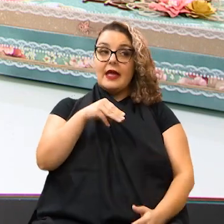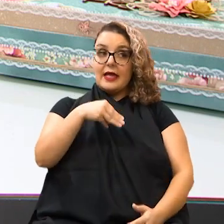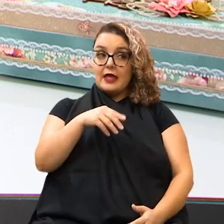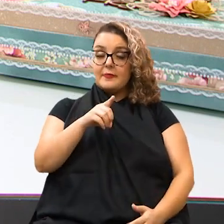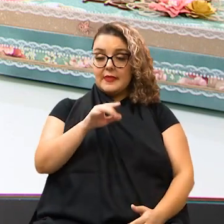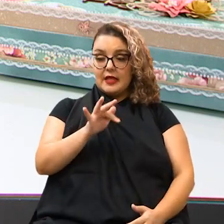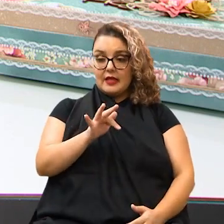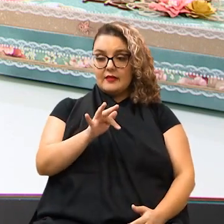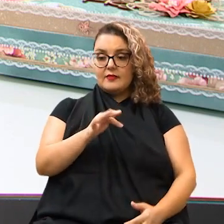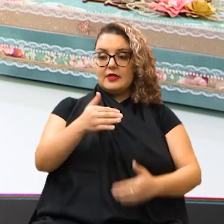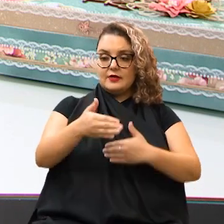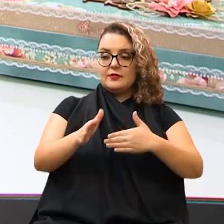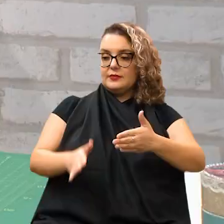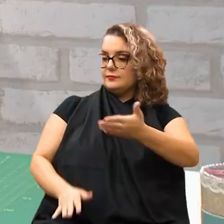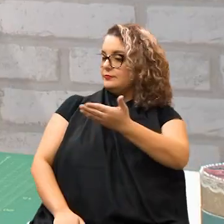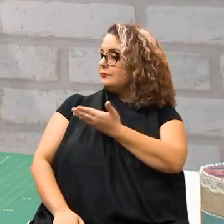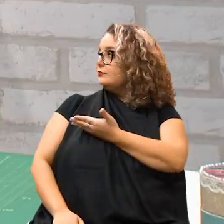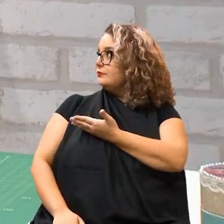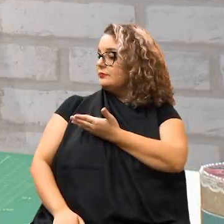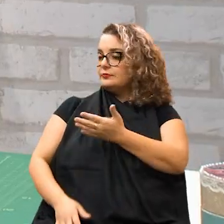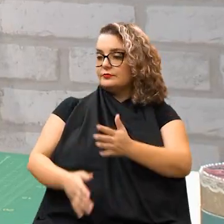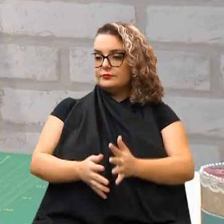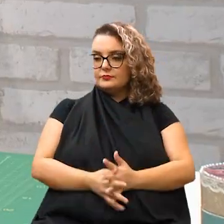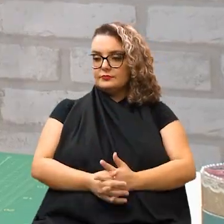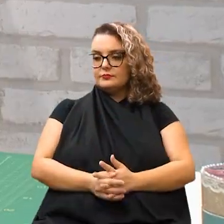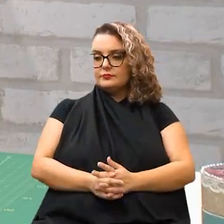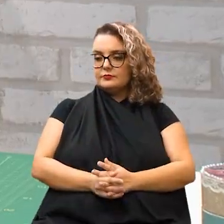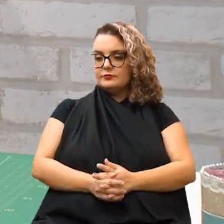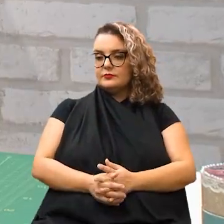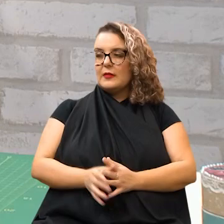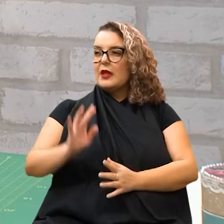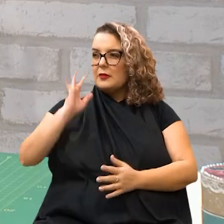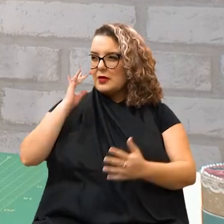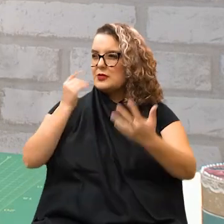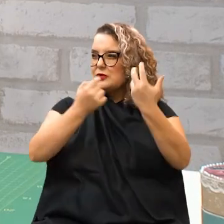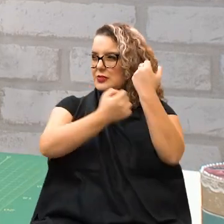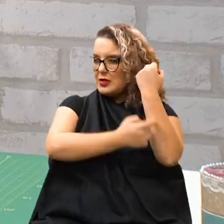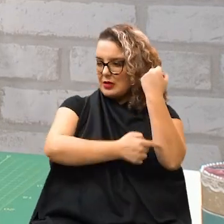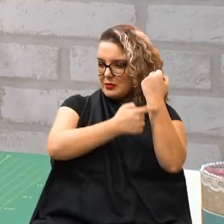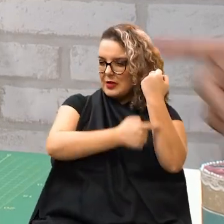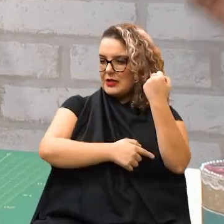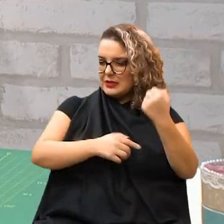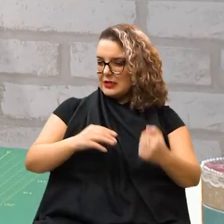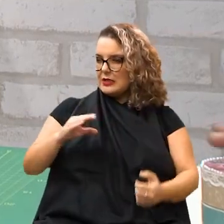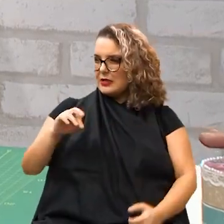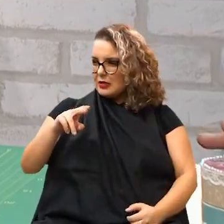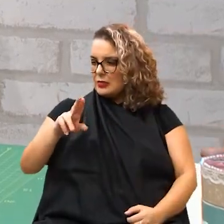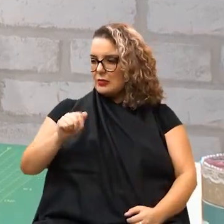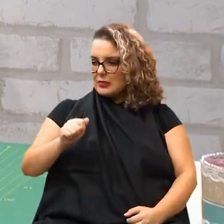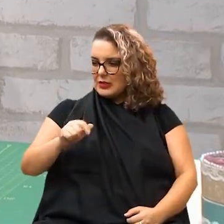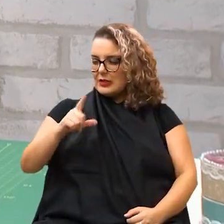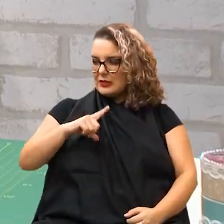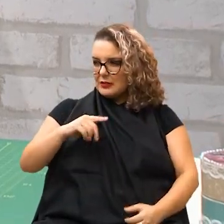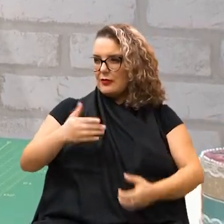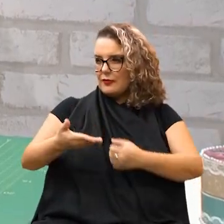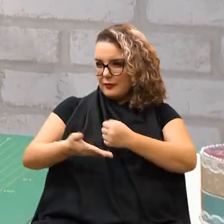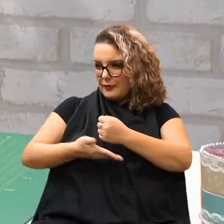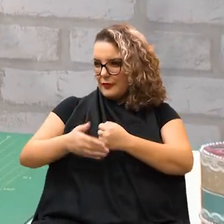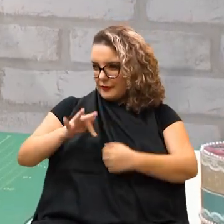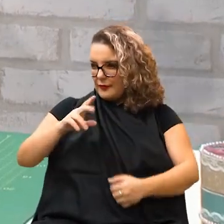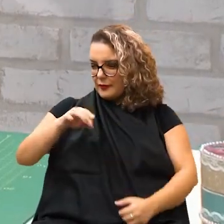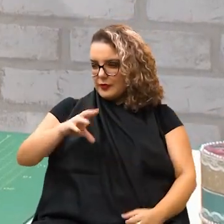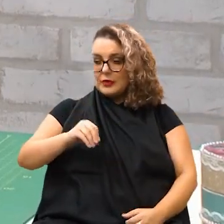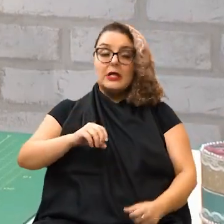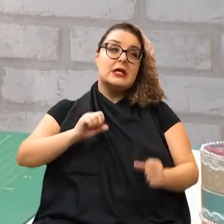MDF, tá? Então, aqui eu tenho a caixinha, que a gente vai usar essa aqui. Eu acho que até mesmo a madeira crua tem que ter aquele fundo branco, não tem? Tem que